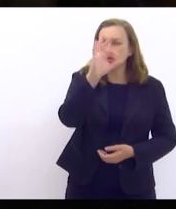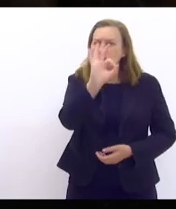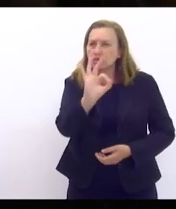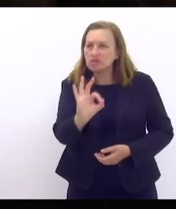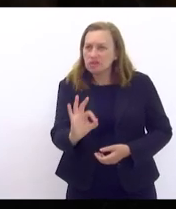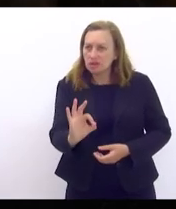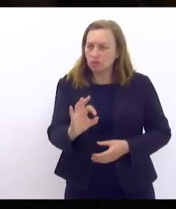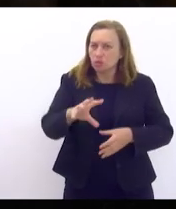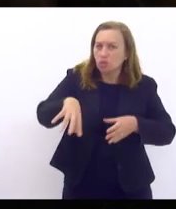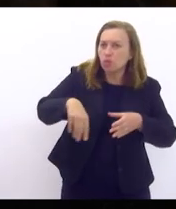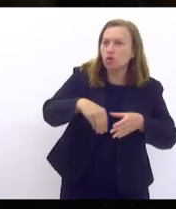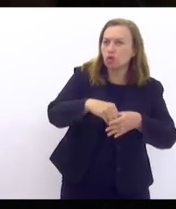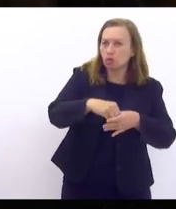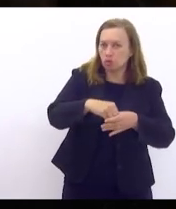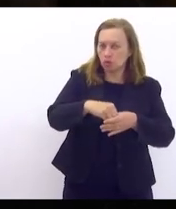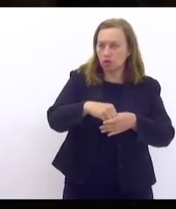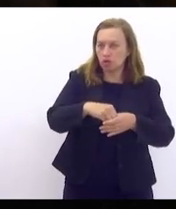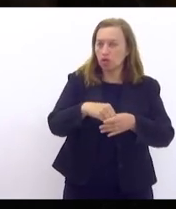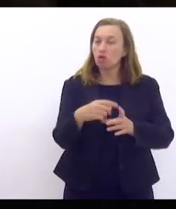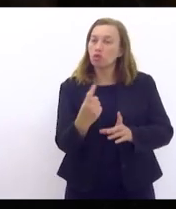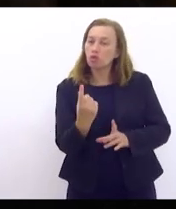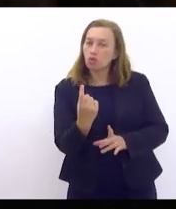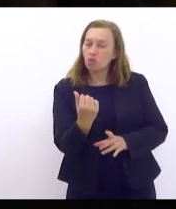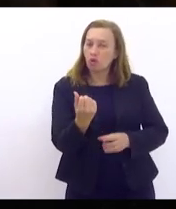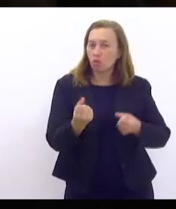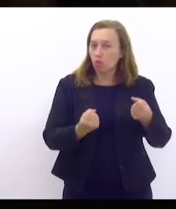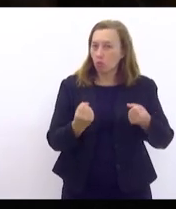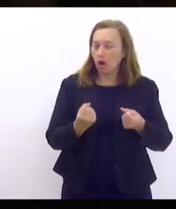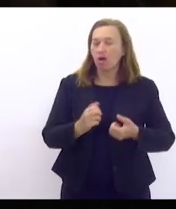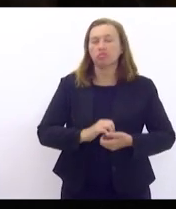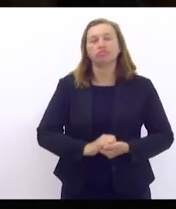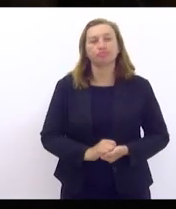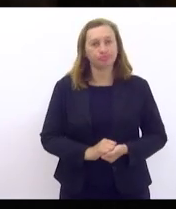cento sobre o valor do veículo